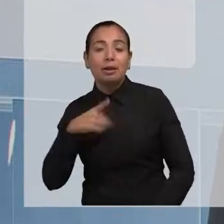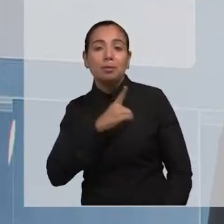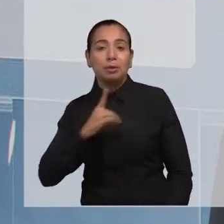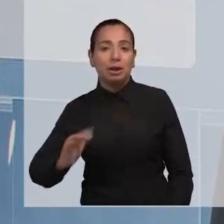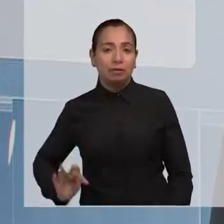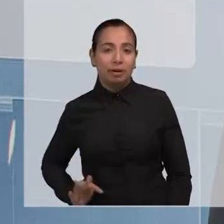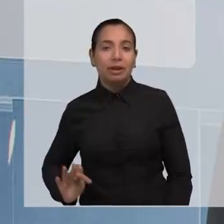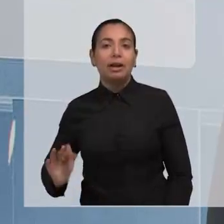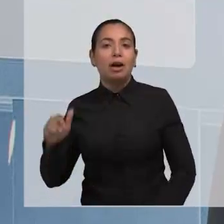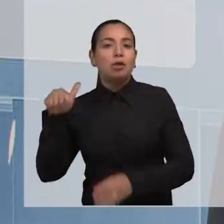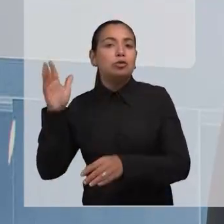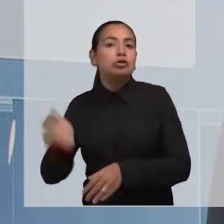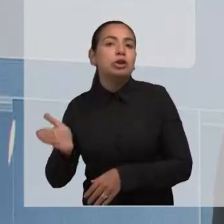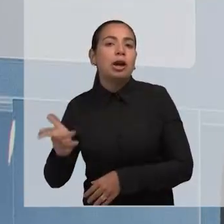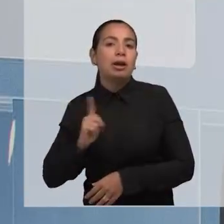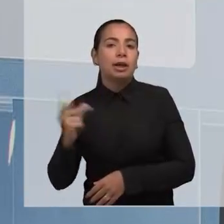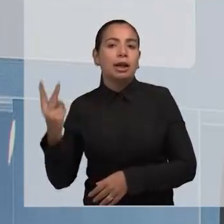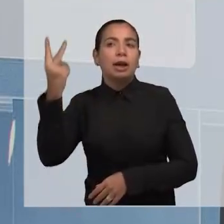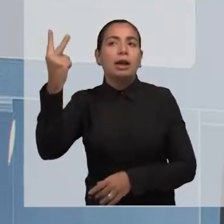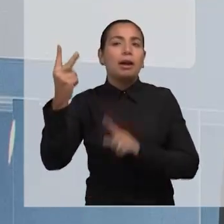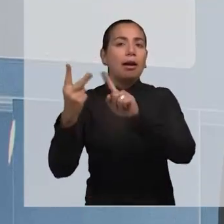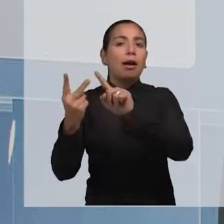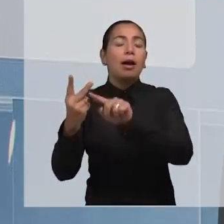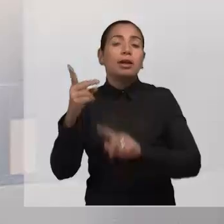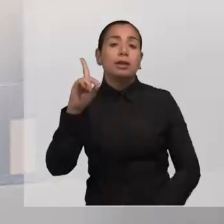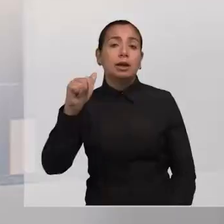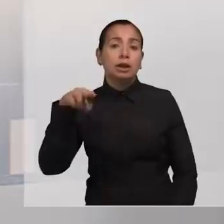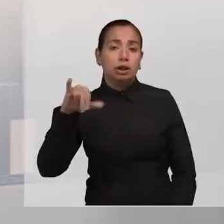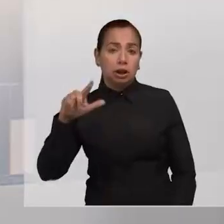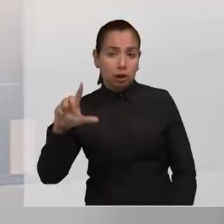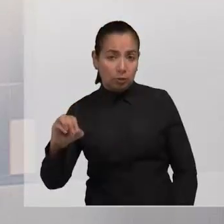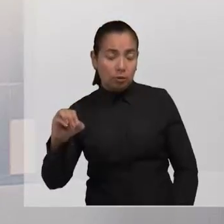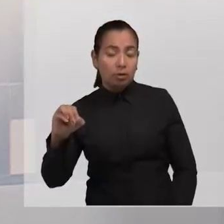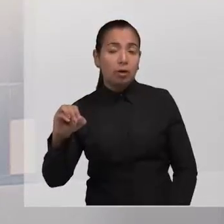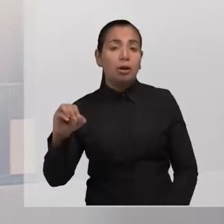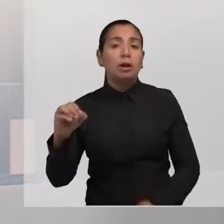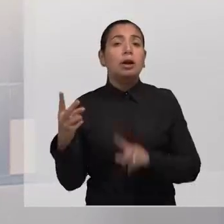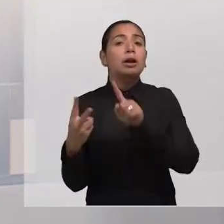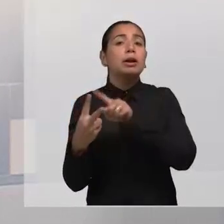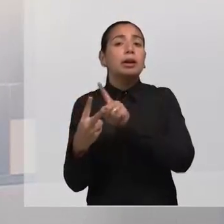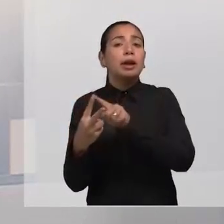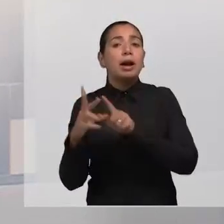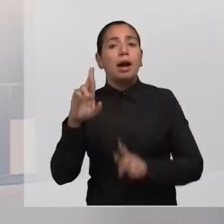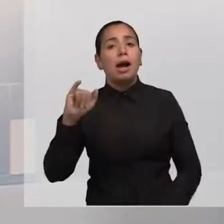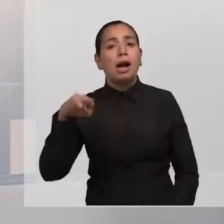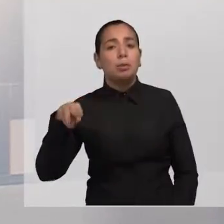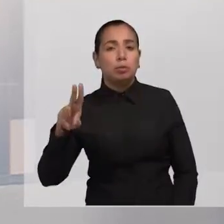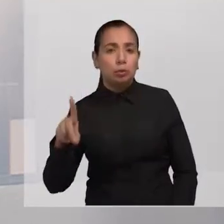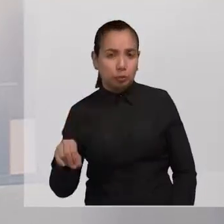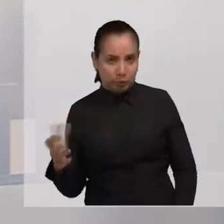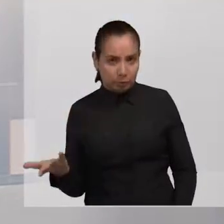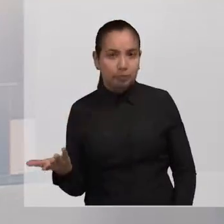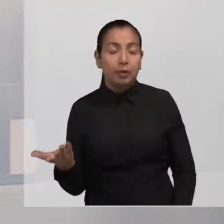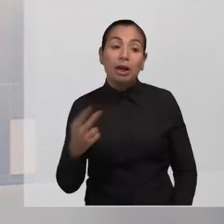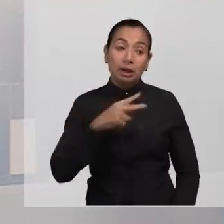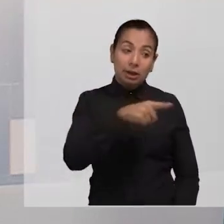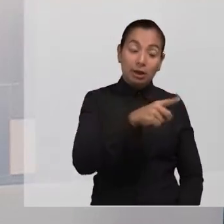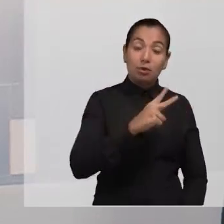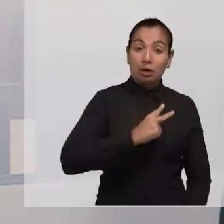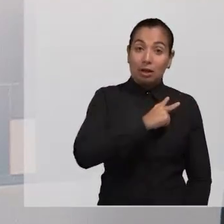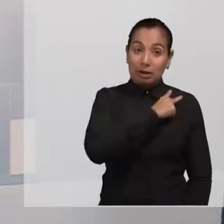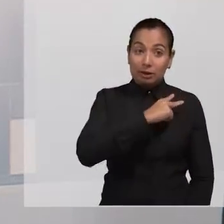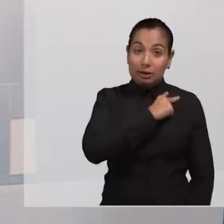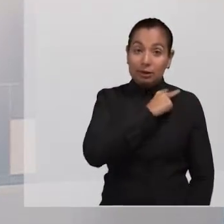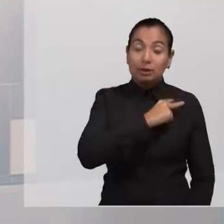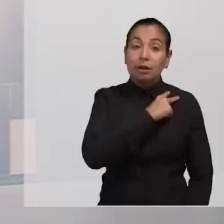é o que o Luiz falou no comentário. Né? E um outro detalhe. O Capitão Wagner, indiscutivelmente, ele abraçou a